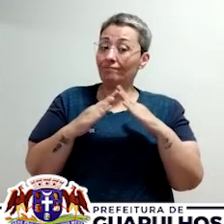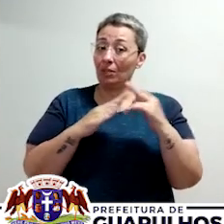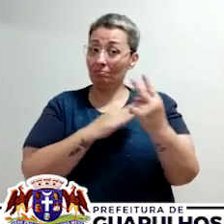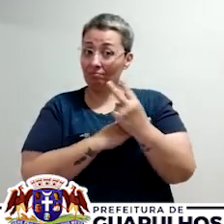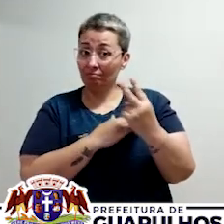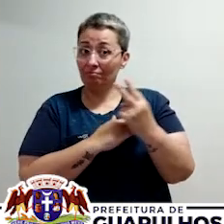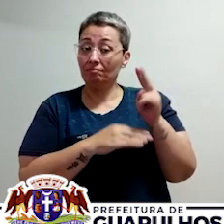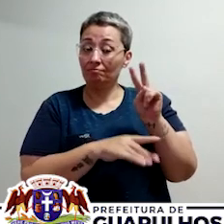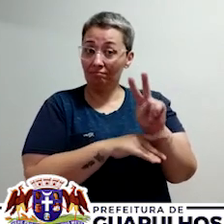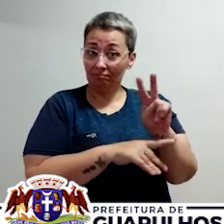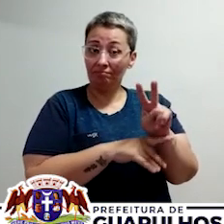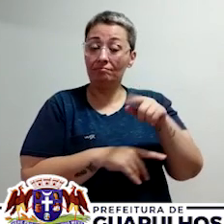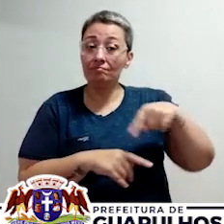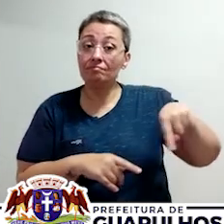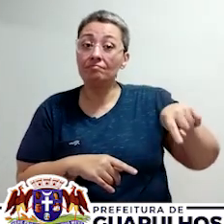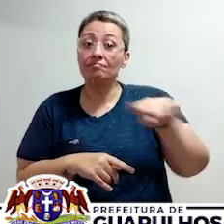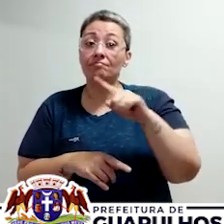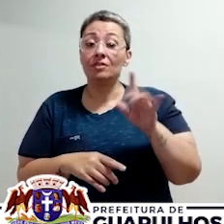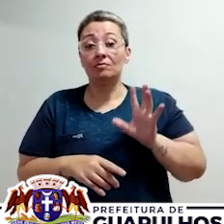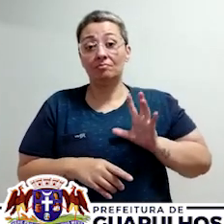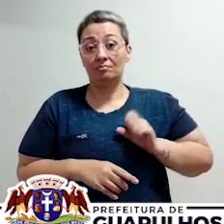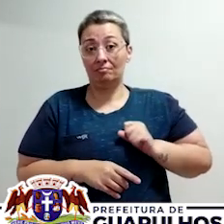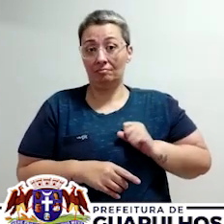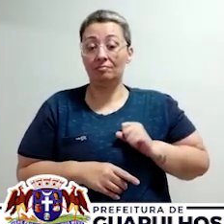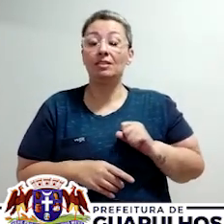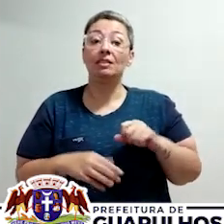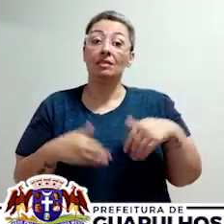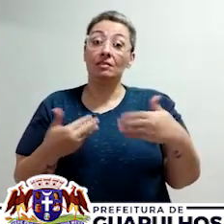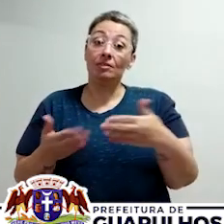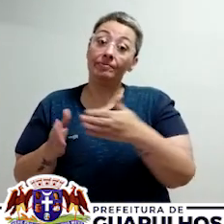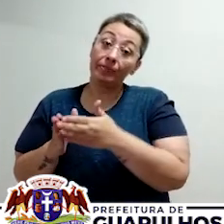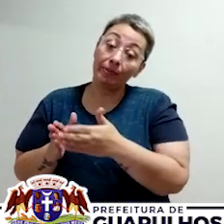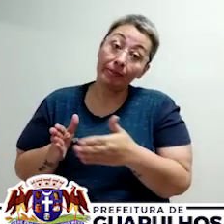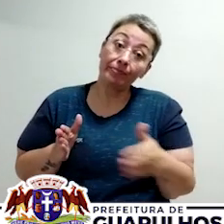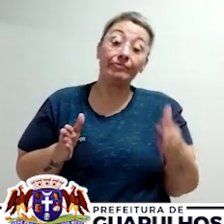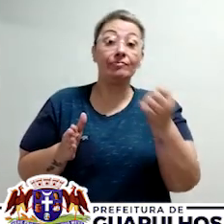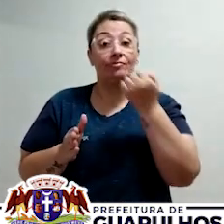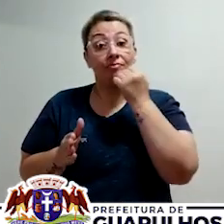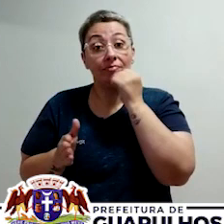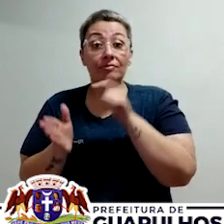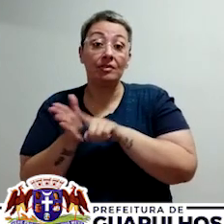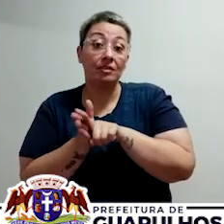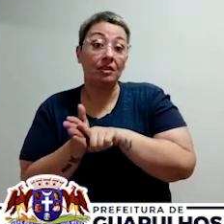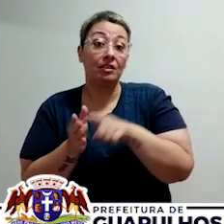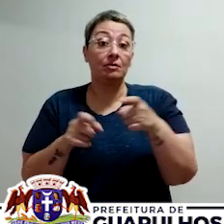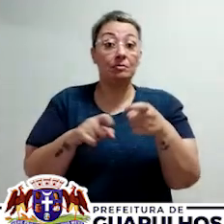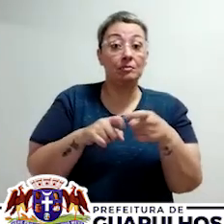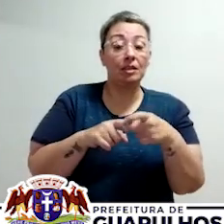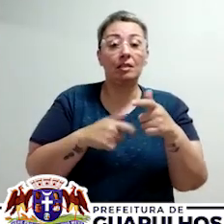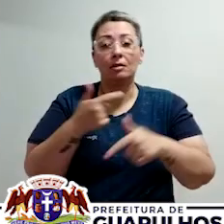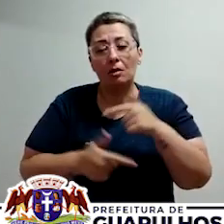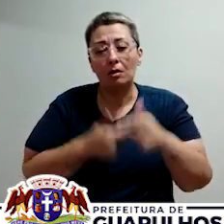nos protegendo e protegendo quem a gente ama. Enquanto os cientistas, os pesquisadores, os médicos